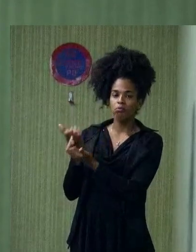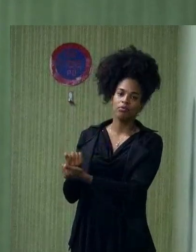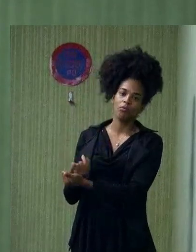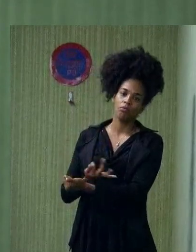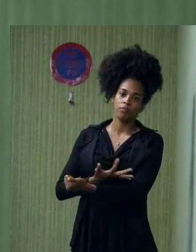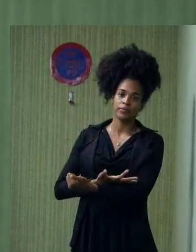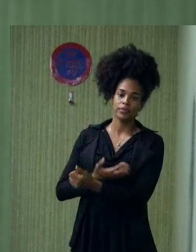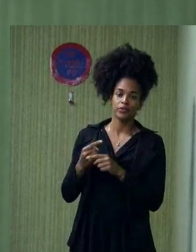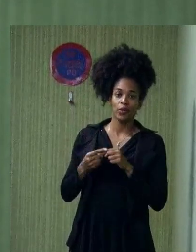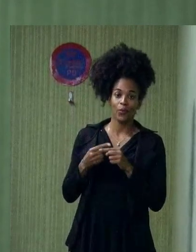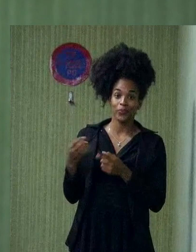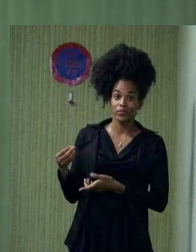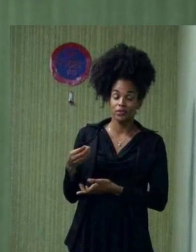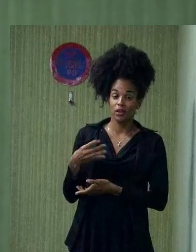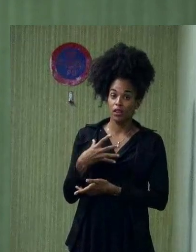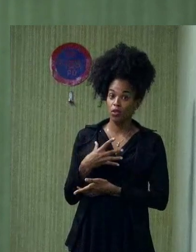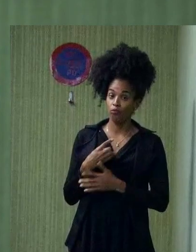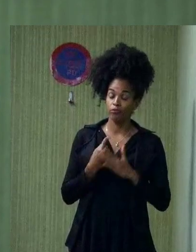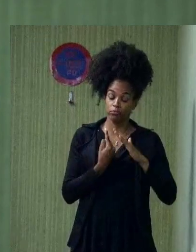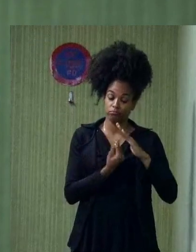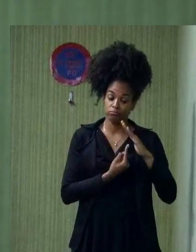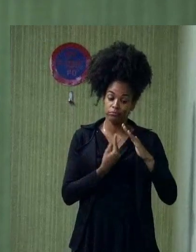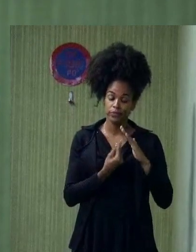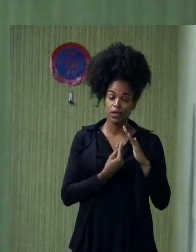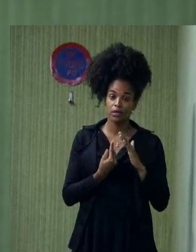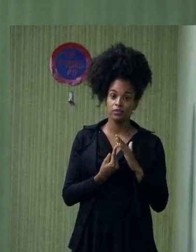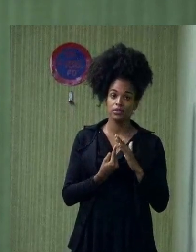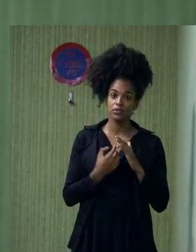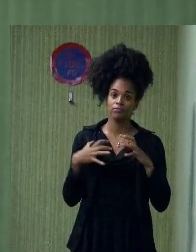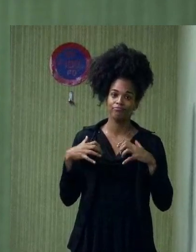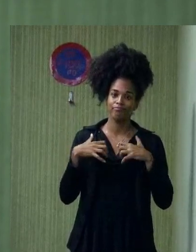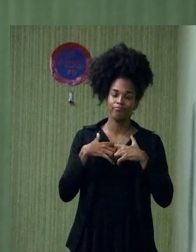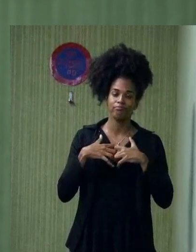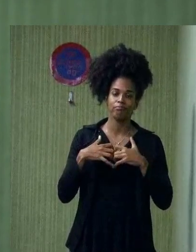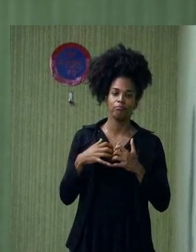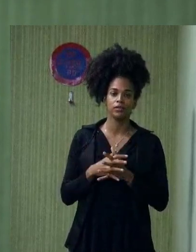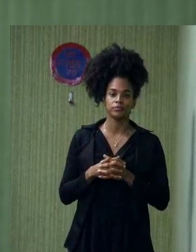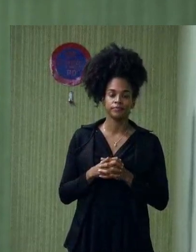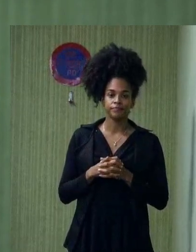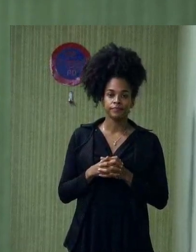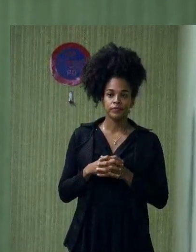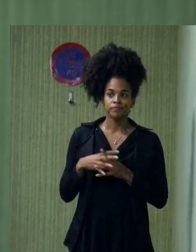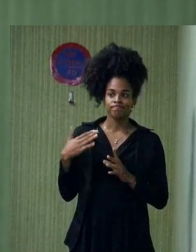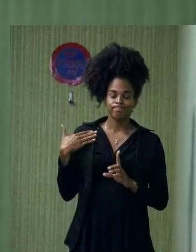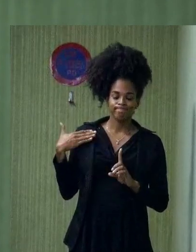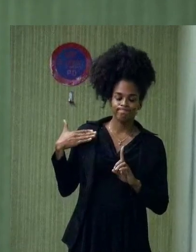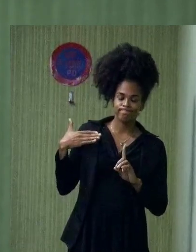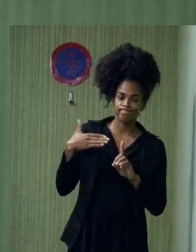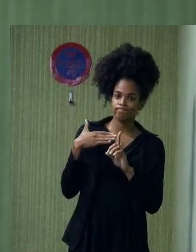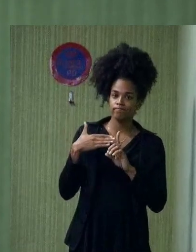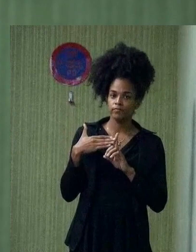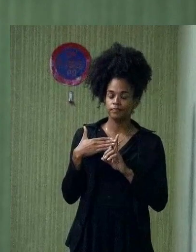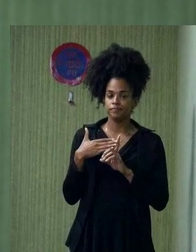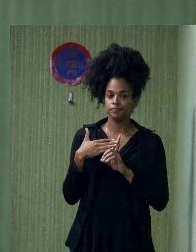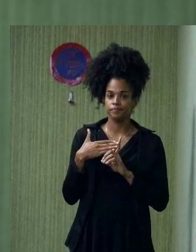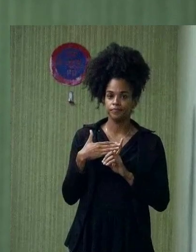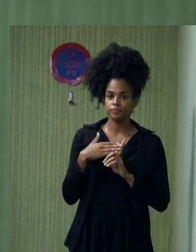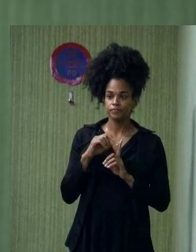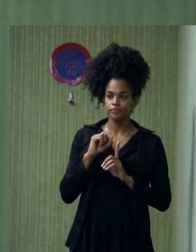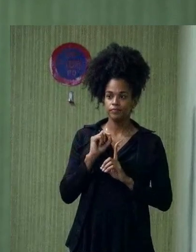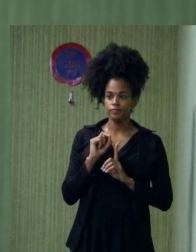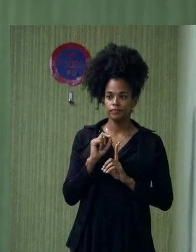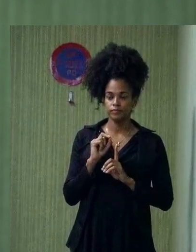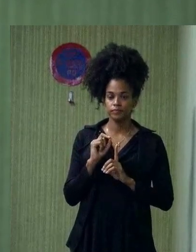de novo assim como foi a pandemia vai trazer muito Impacto porque atingiu atingiu